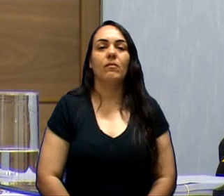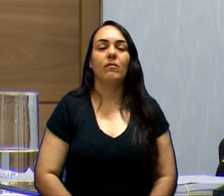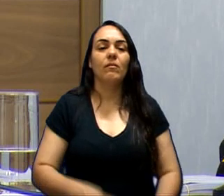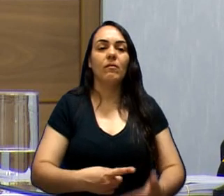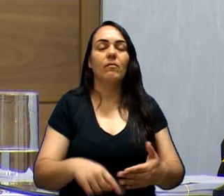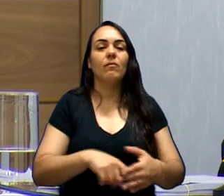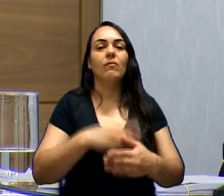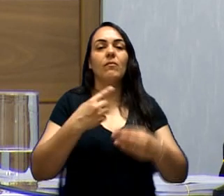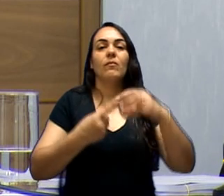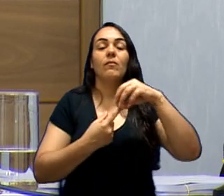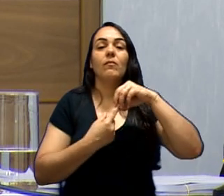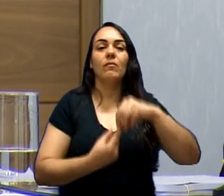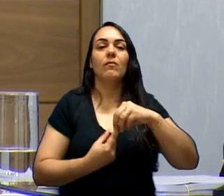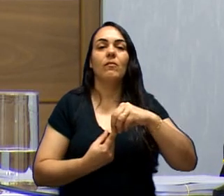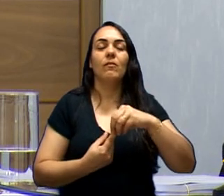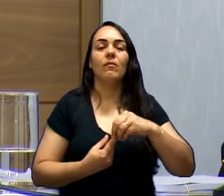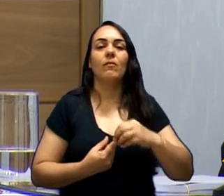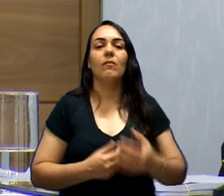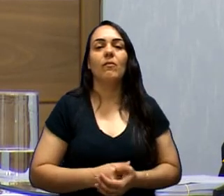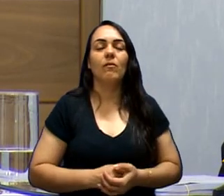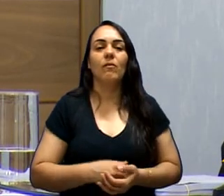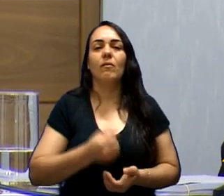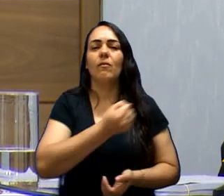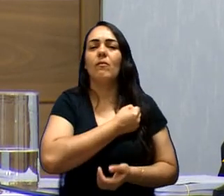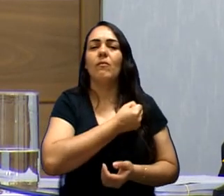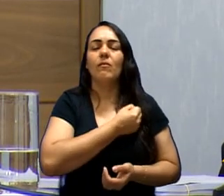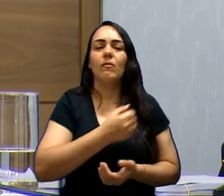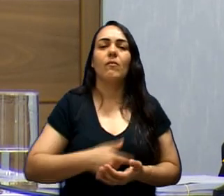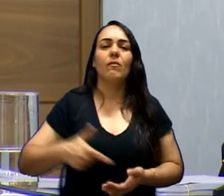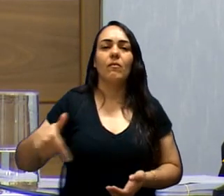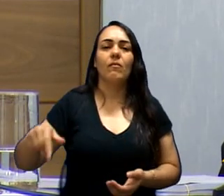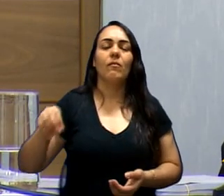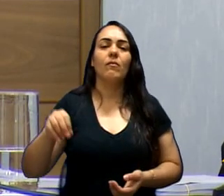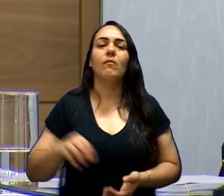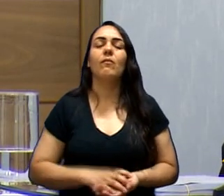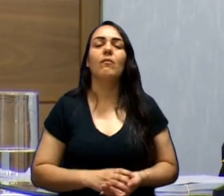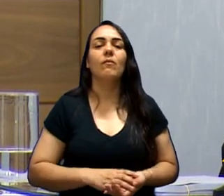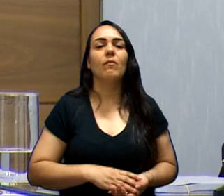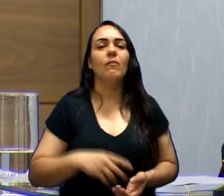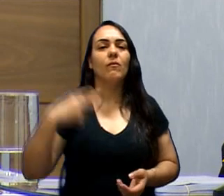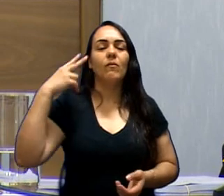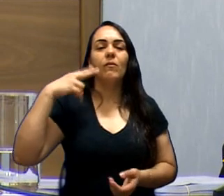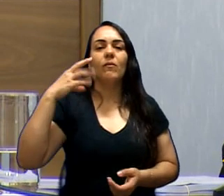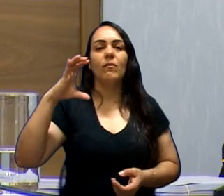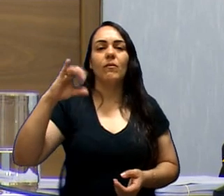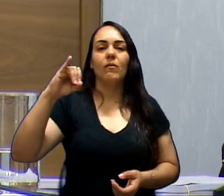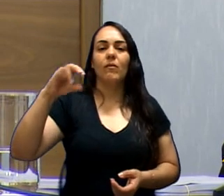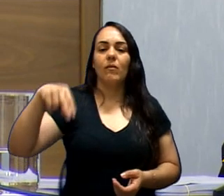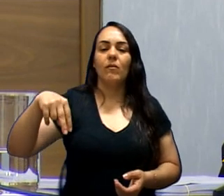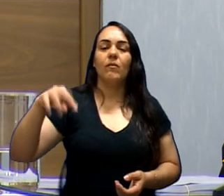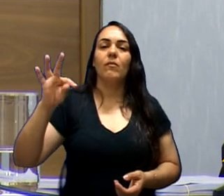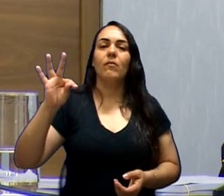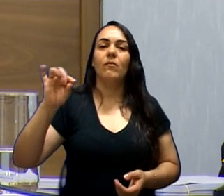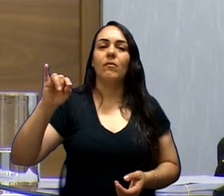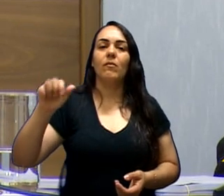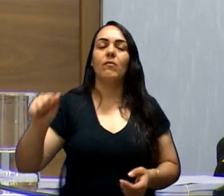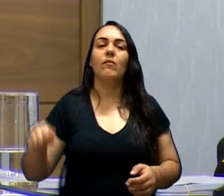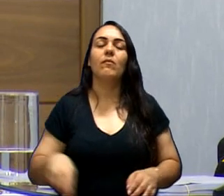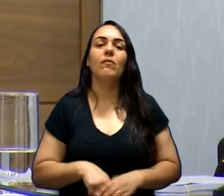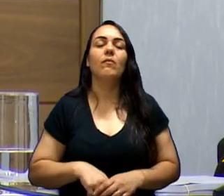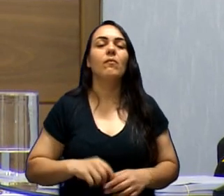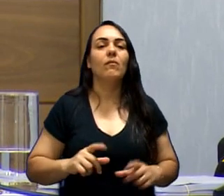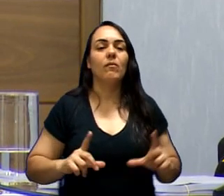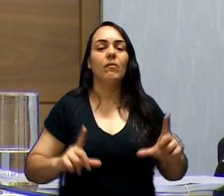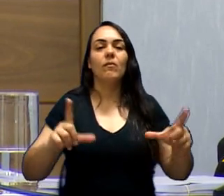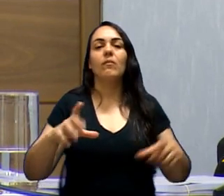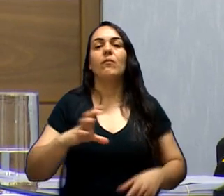Votação única. Por decreto legislativo 70/2019, da vereadora Cíntia de Almeida, concede título da Sorocabana a Miriam Zaccarelli. Em